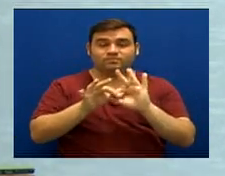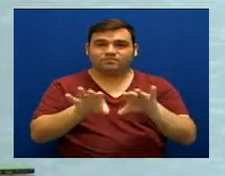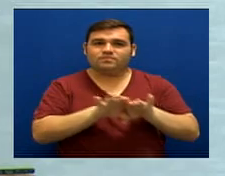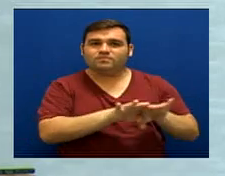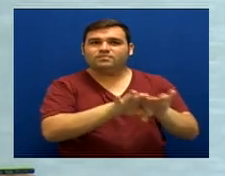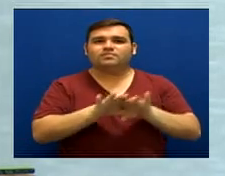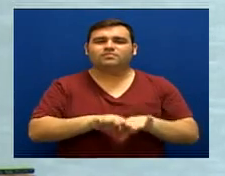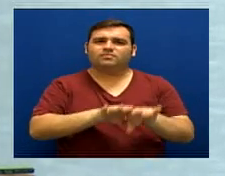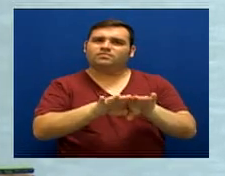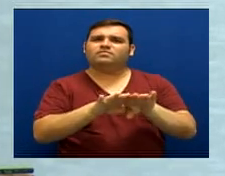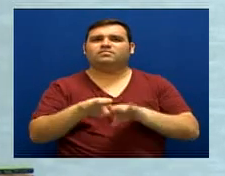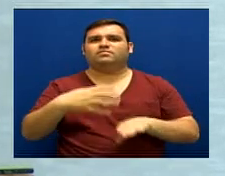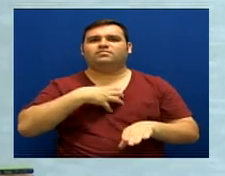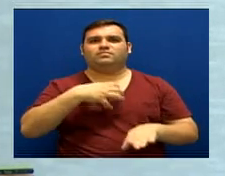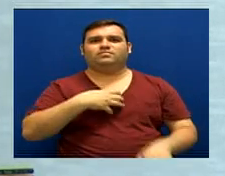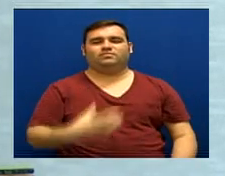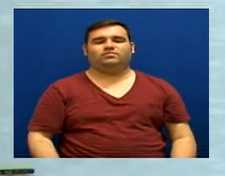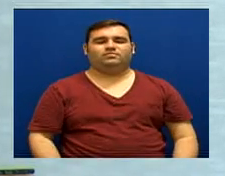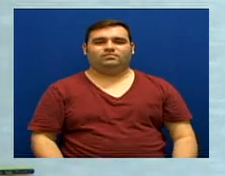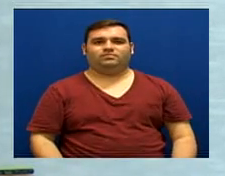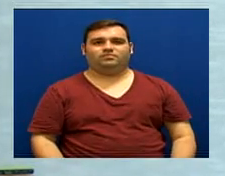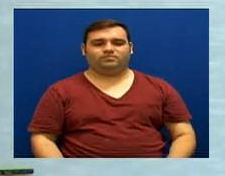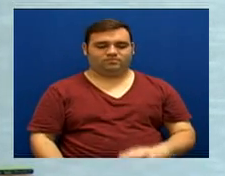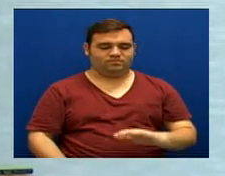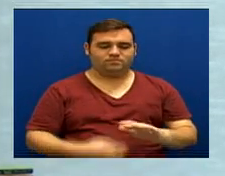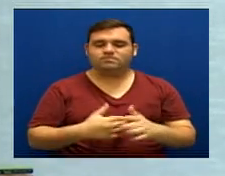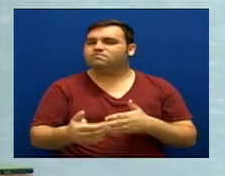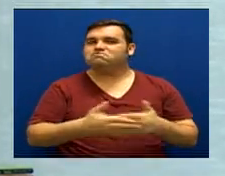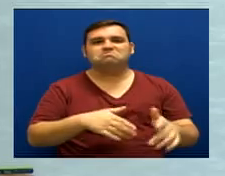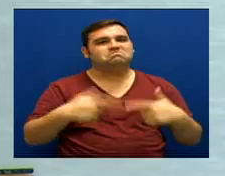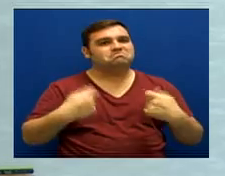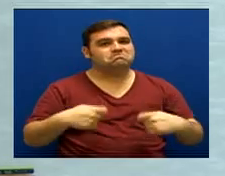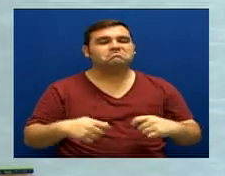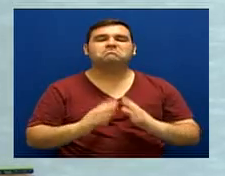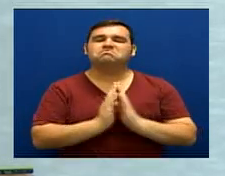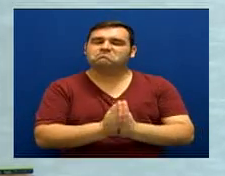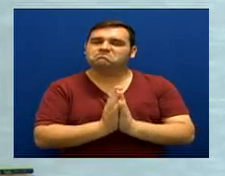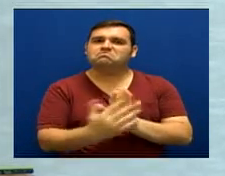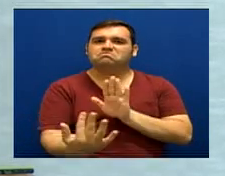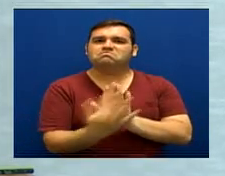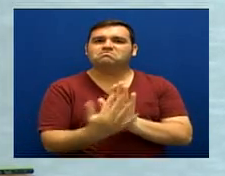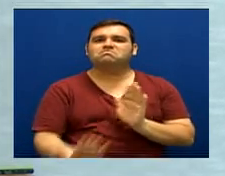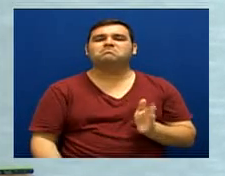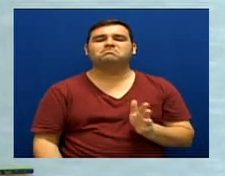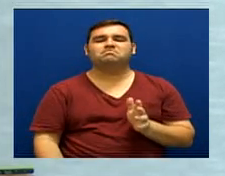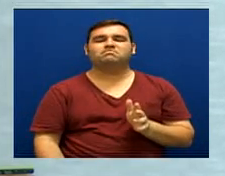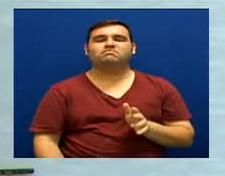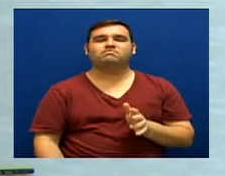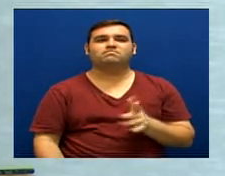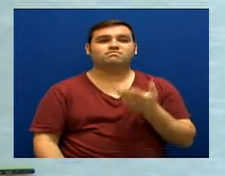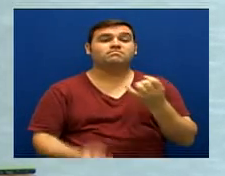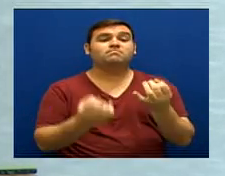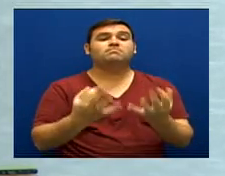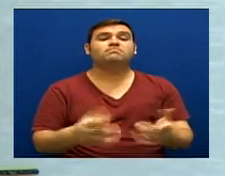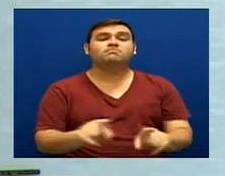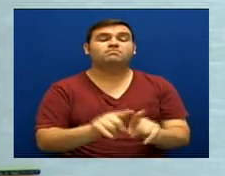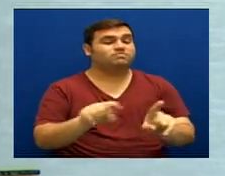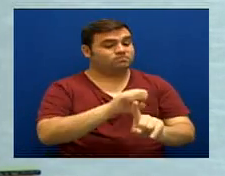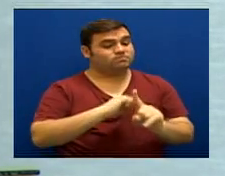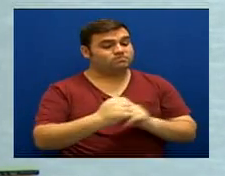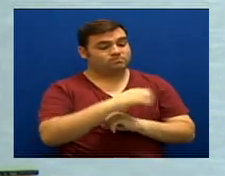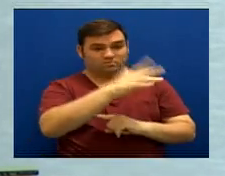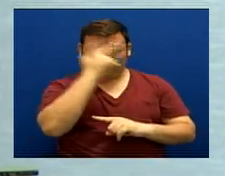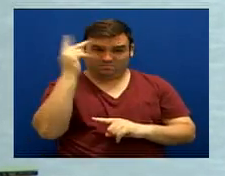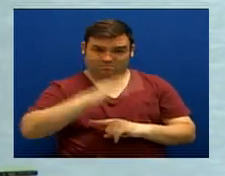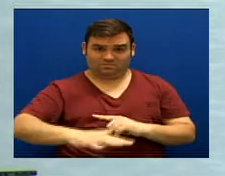pensando nesse mesmo sentido então por que precisar da gente por favor ele falou sobre usar a sociedade civil